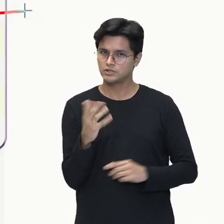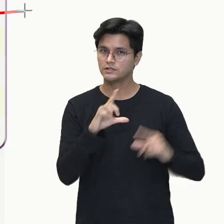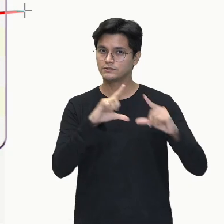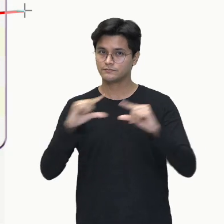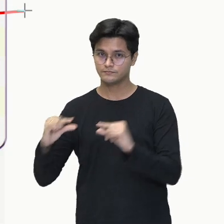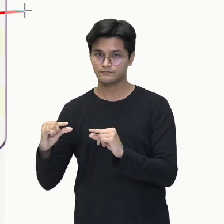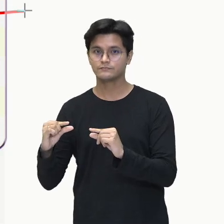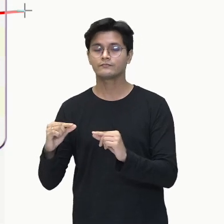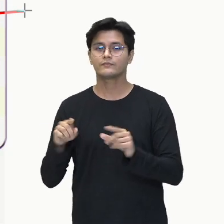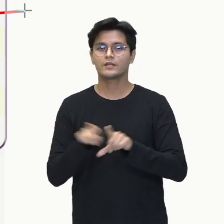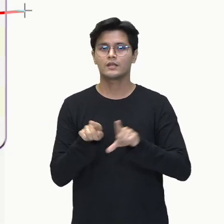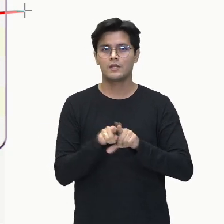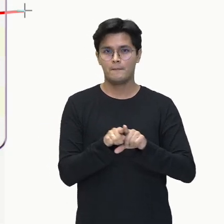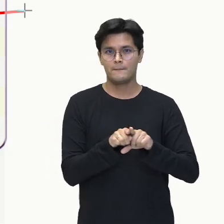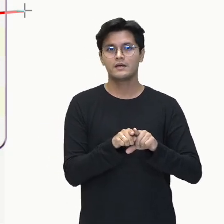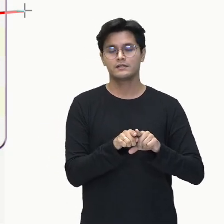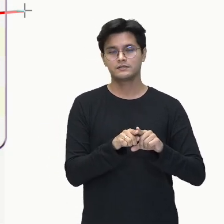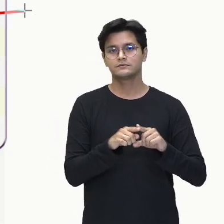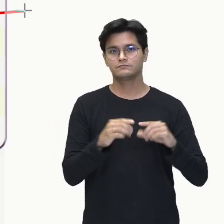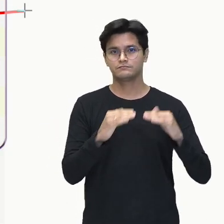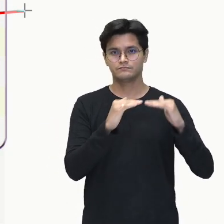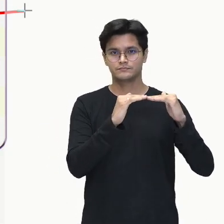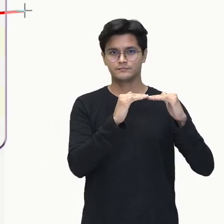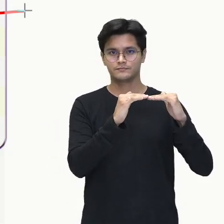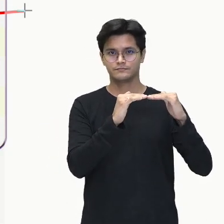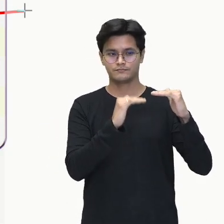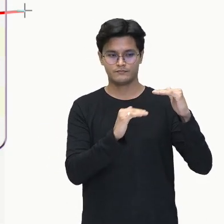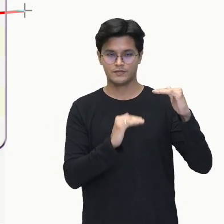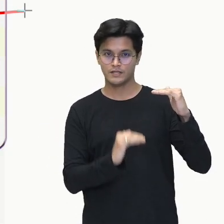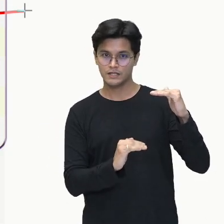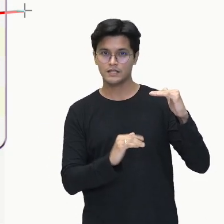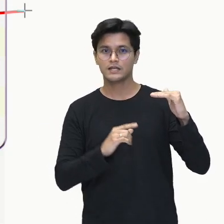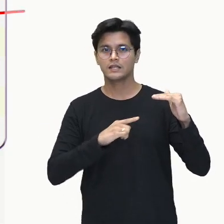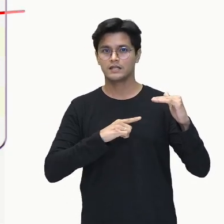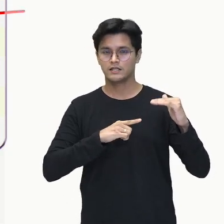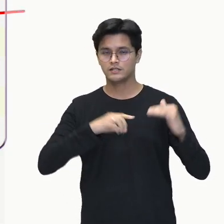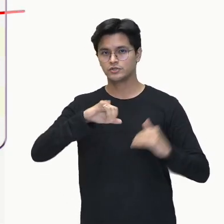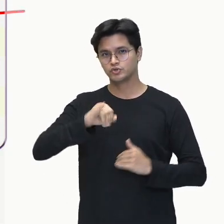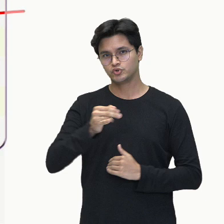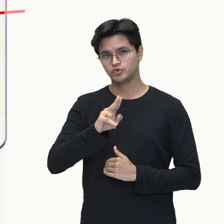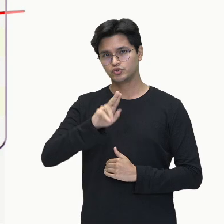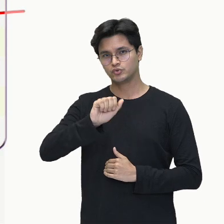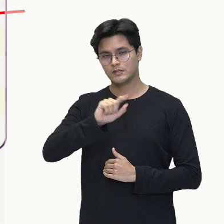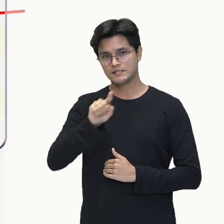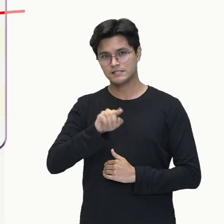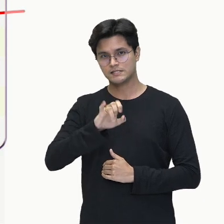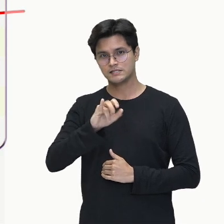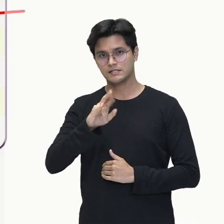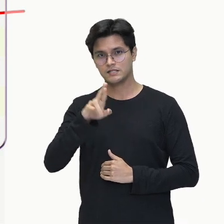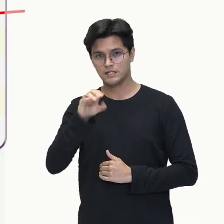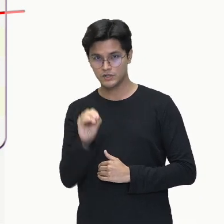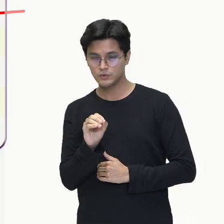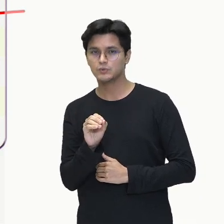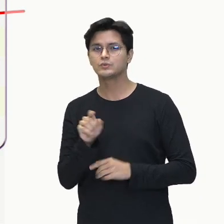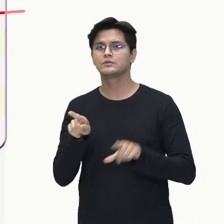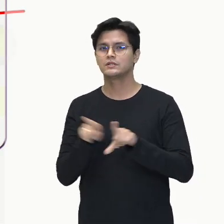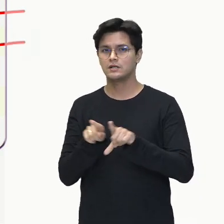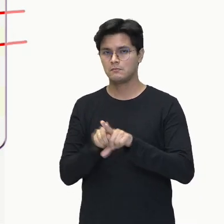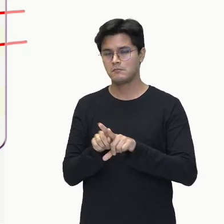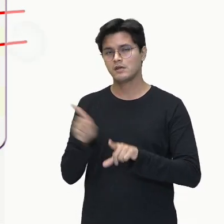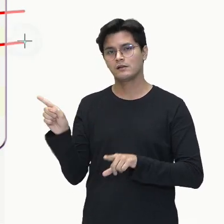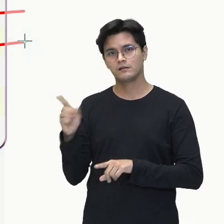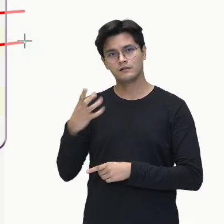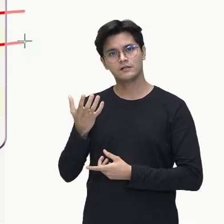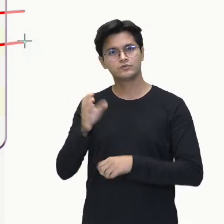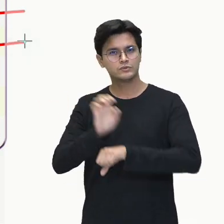Aí nós tivemos também aqui, nós temos entre as 10, Juazeiro, também na Bahia, né? Então nós tivemos